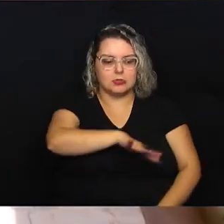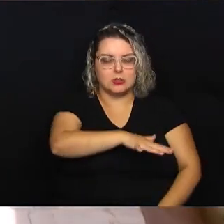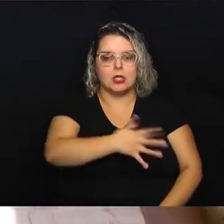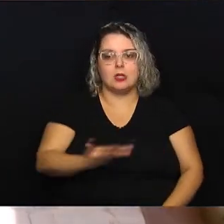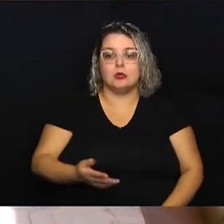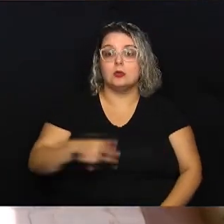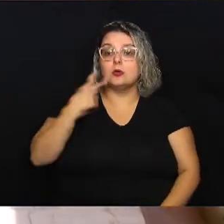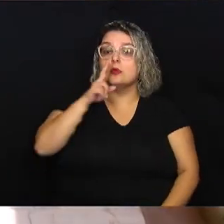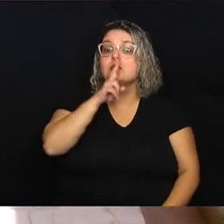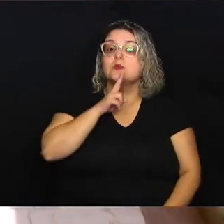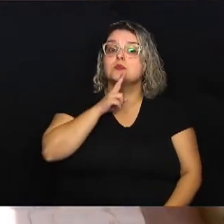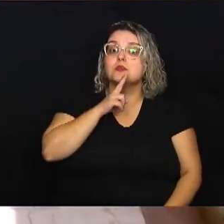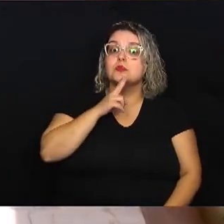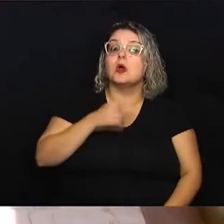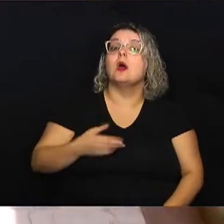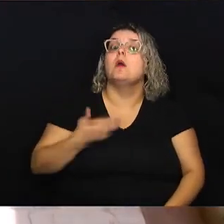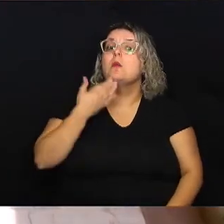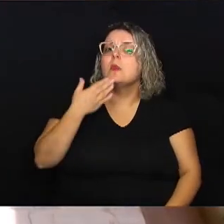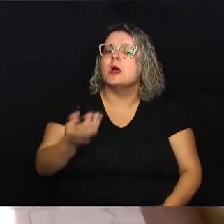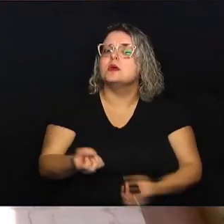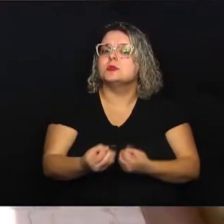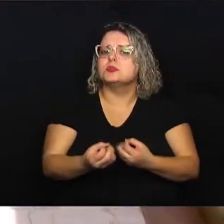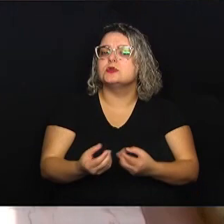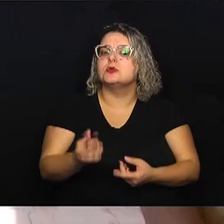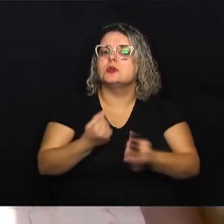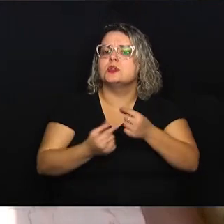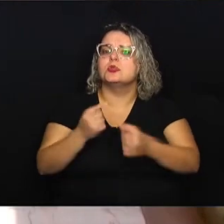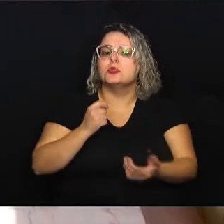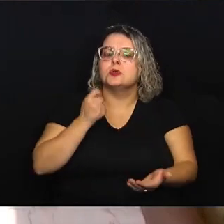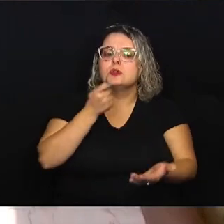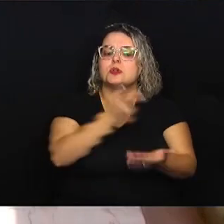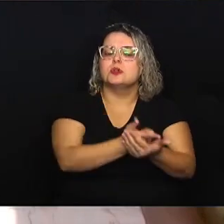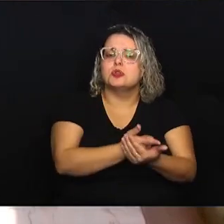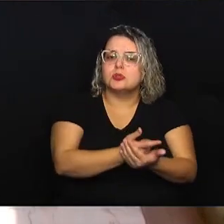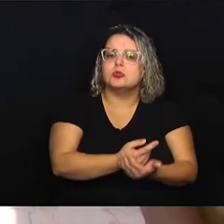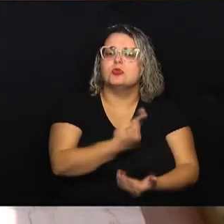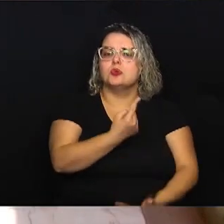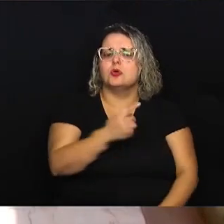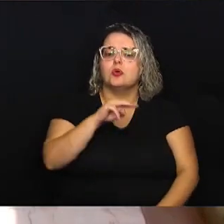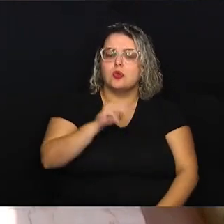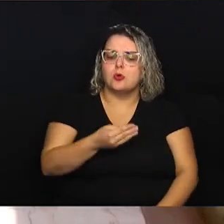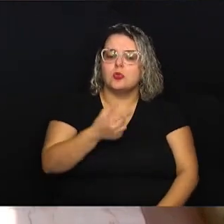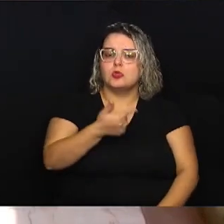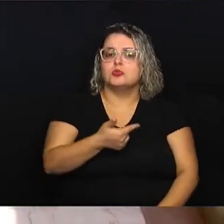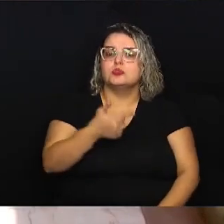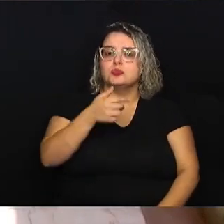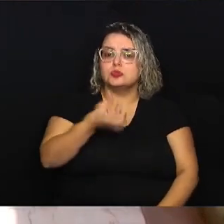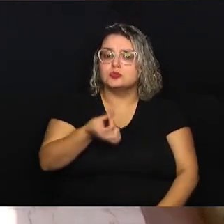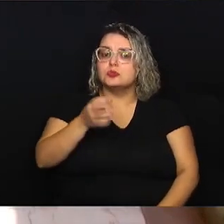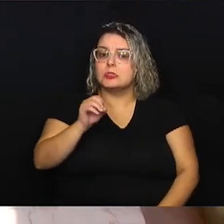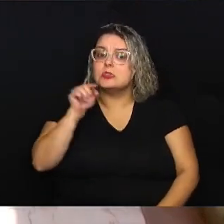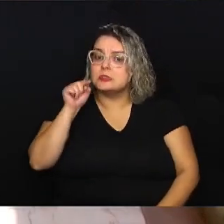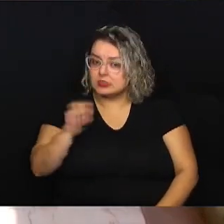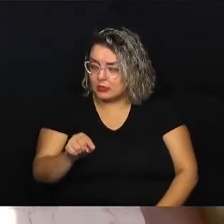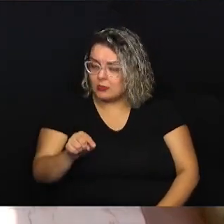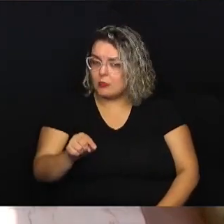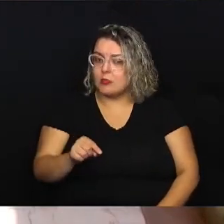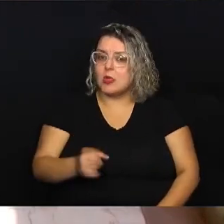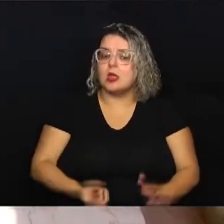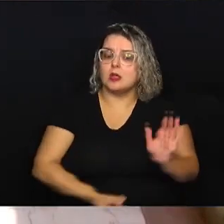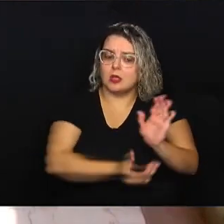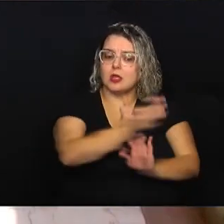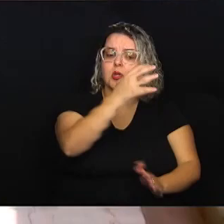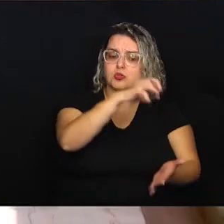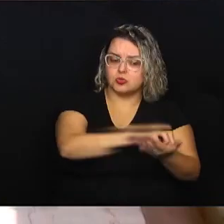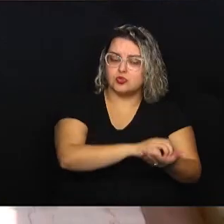solicita informações ao Executivo sobre a emenda impositiva no valor de R$ 1.260.000 para a criação do